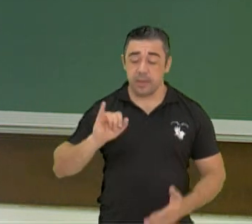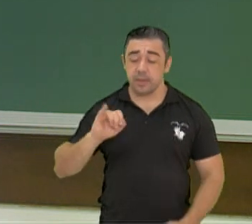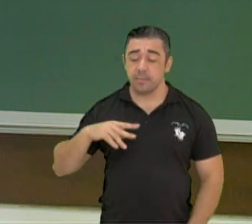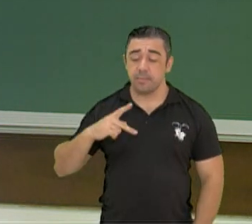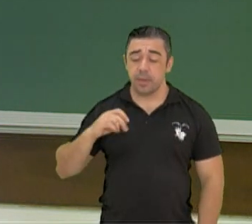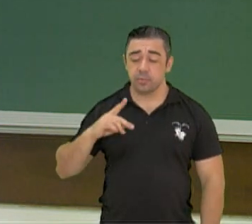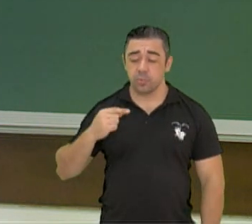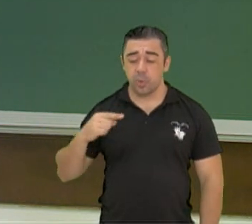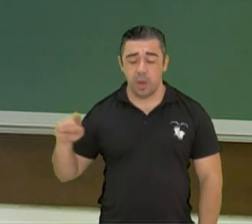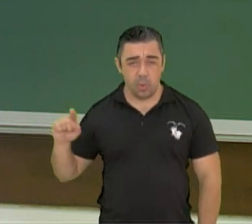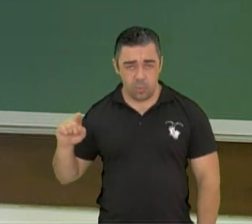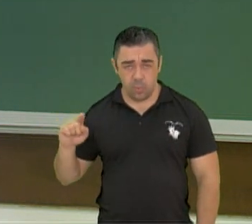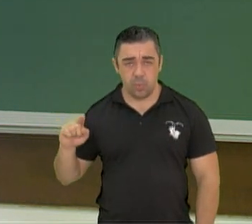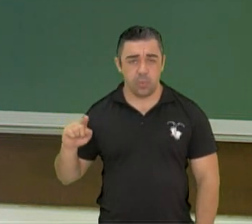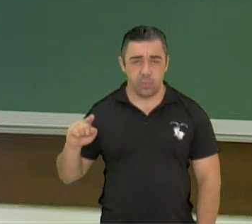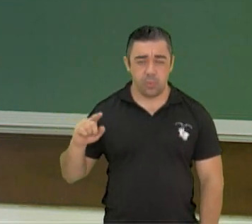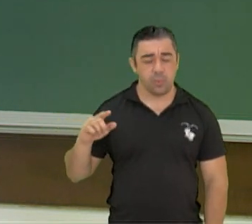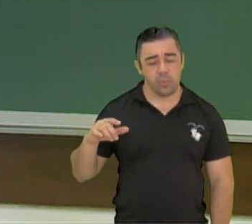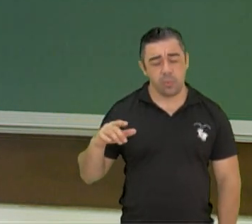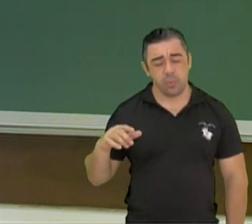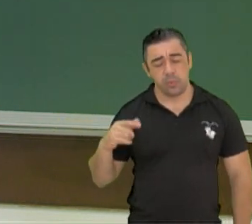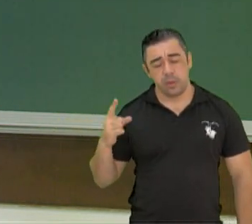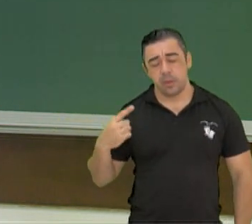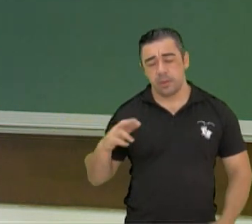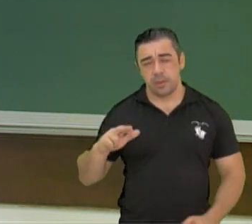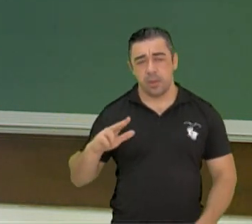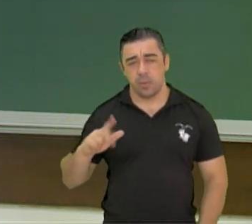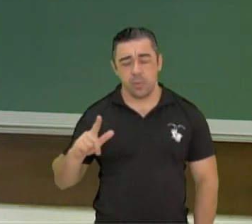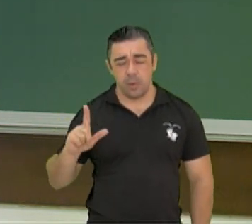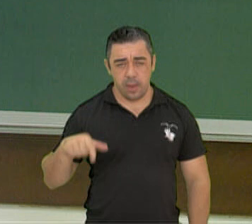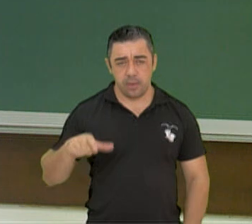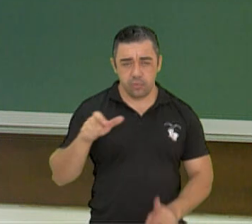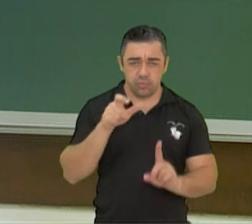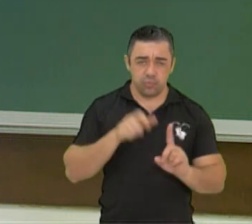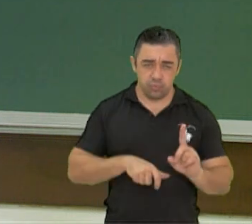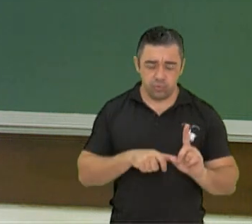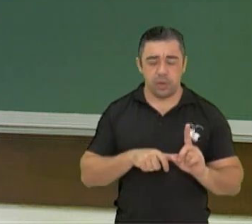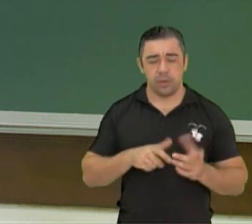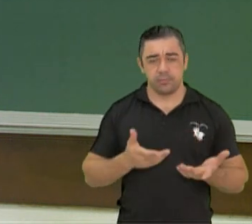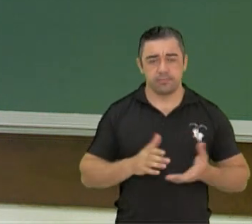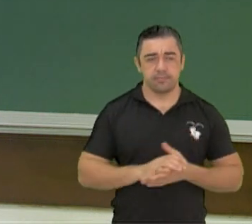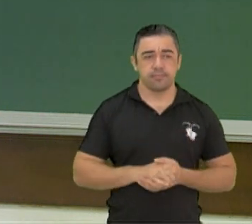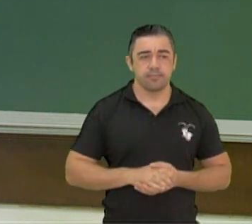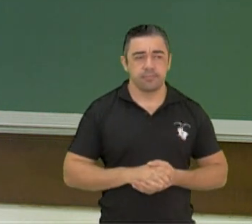impessoais e automaticamente não é considerado sujeito propriamente dito.